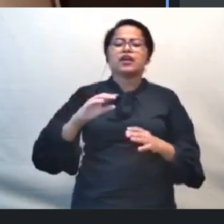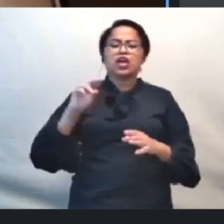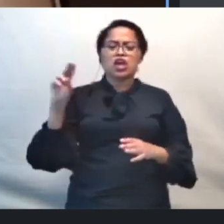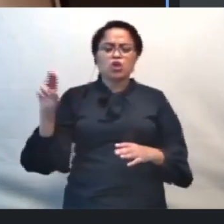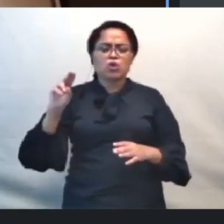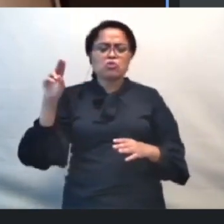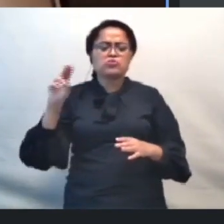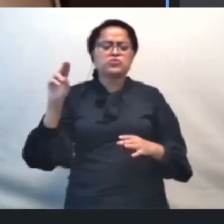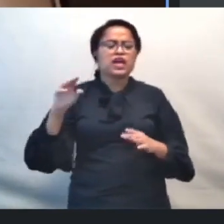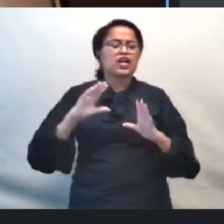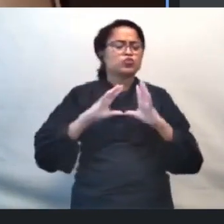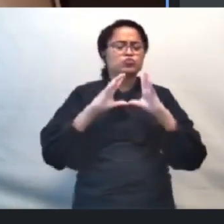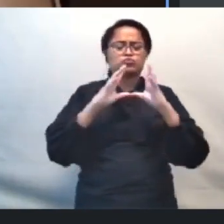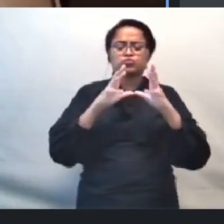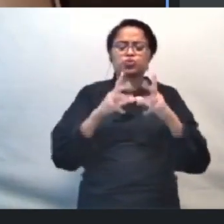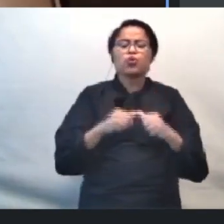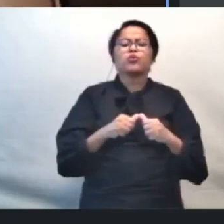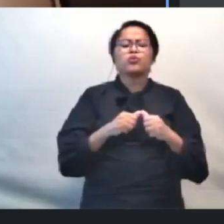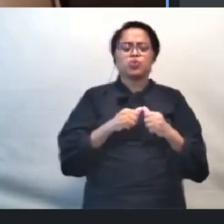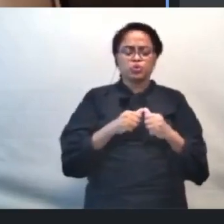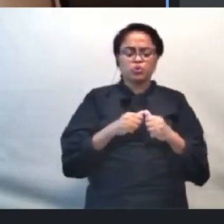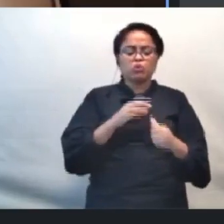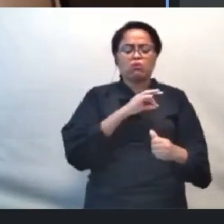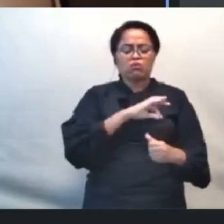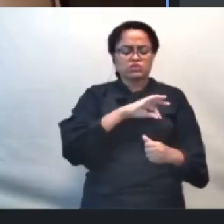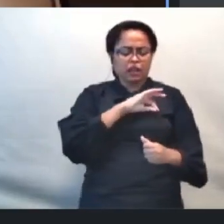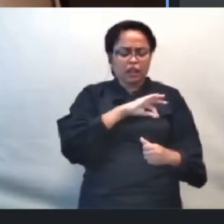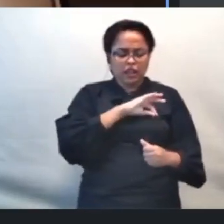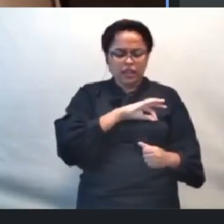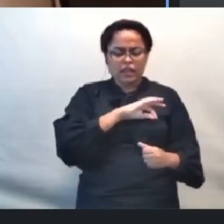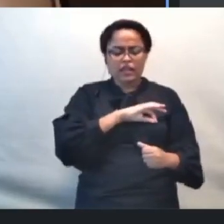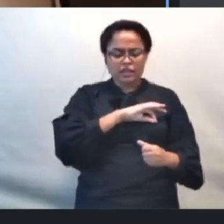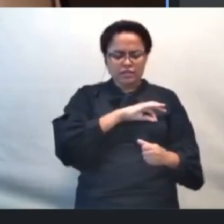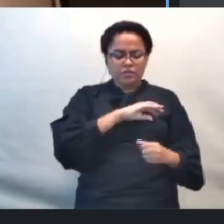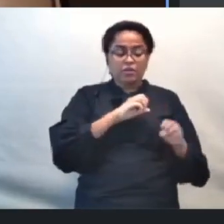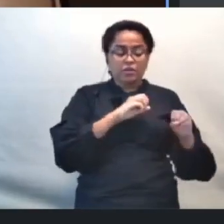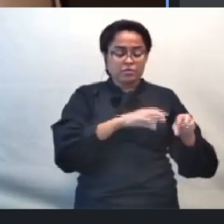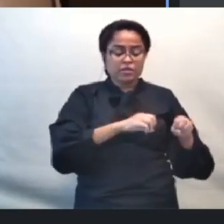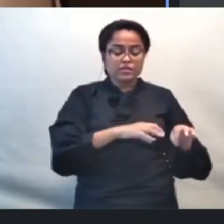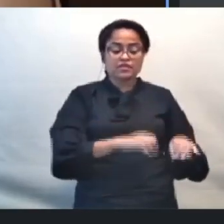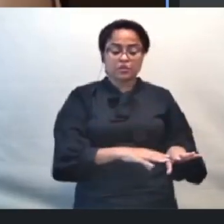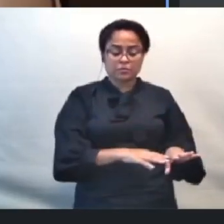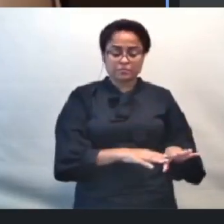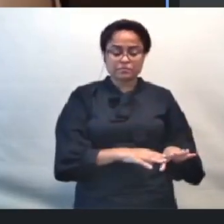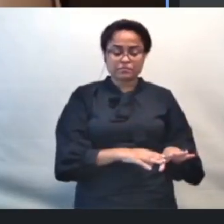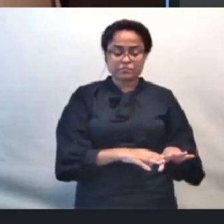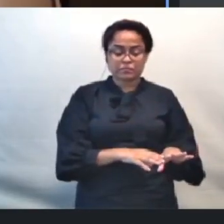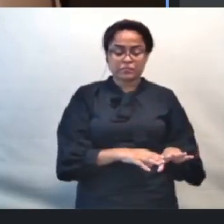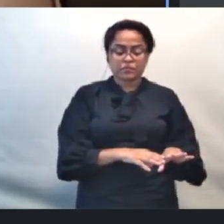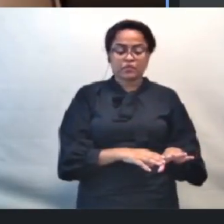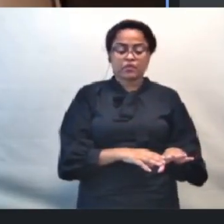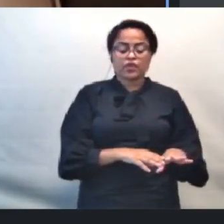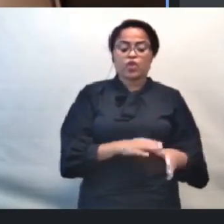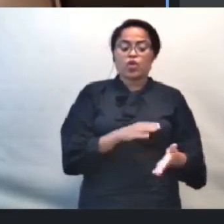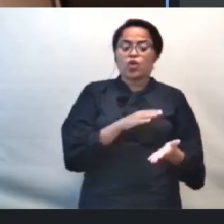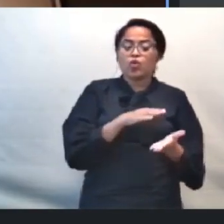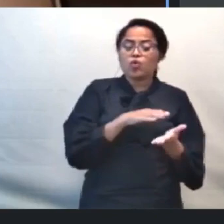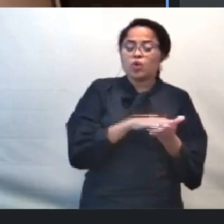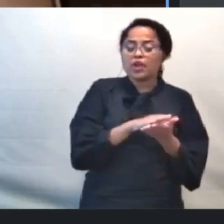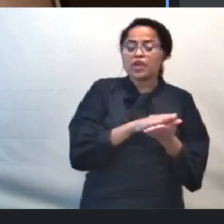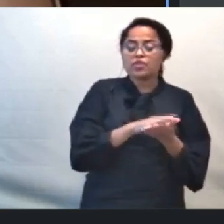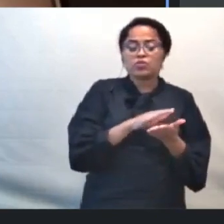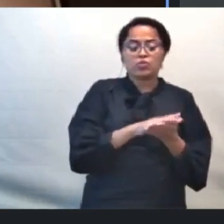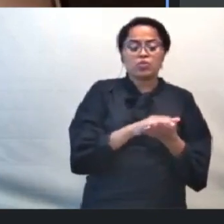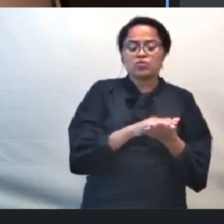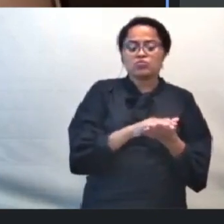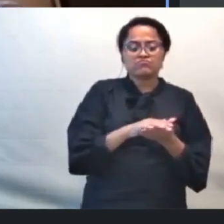Não se faz despesa de outra natureza com recurso do Fundeb. O recurso é insuficiente para o tamanho da